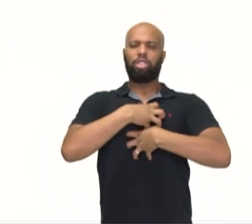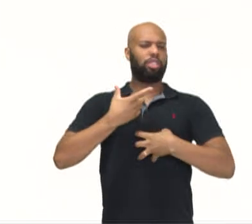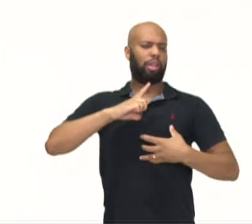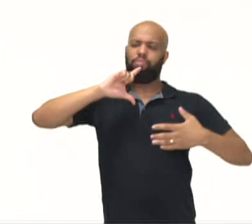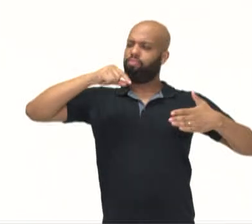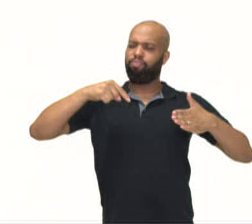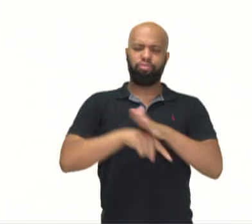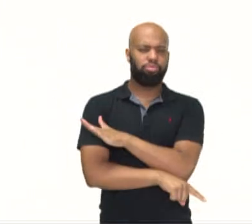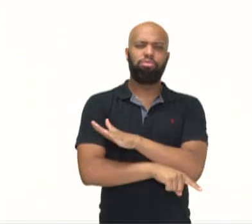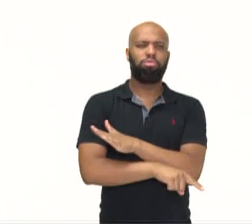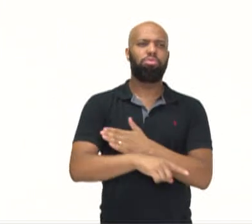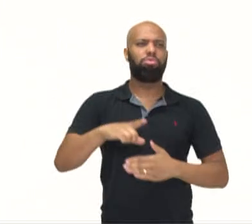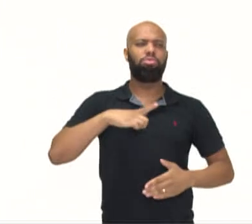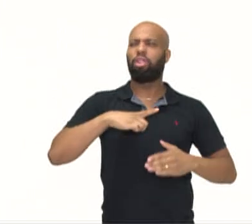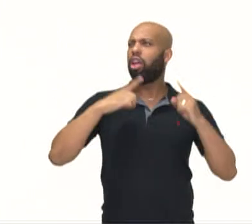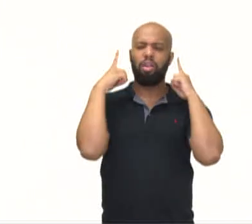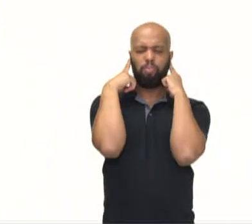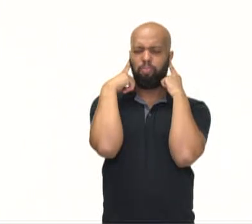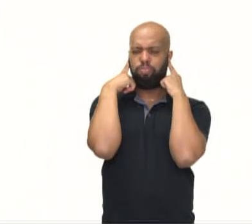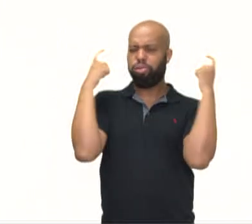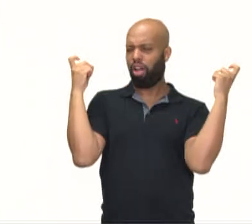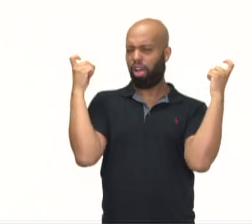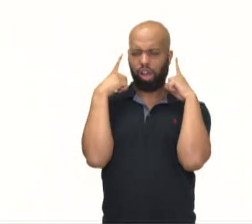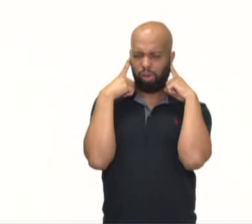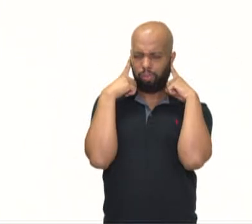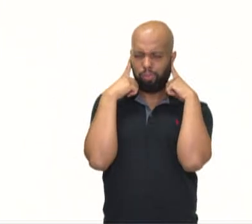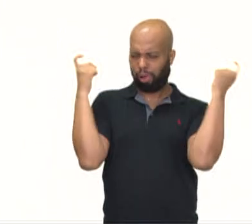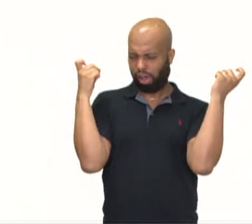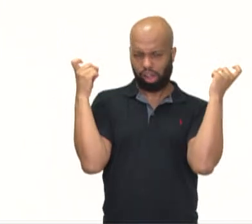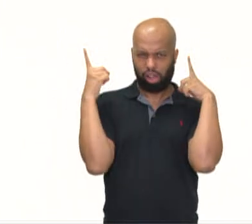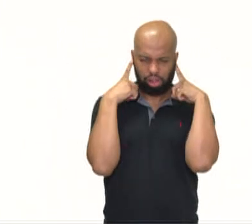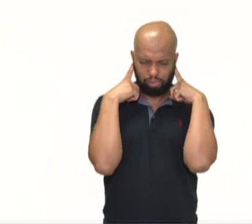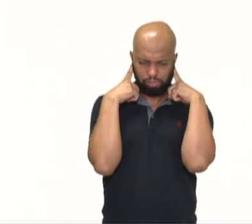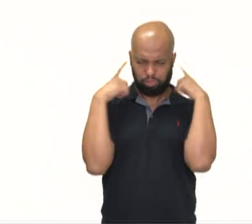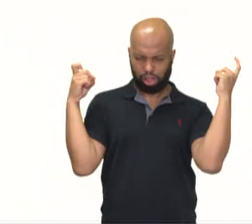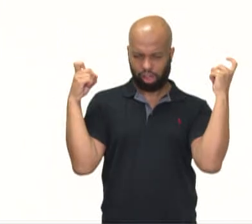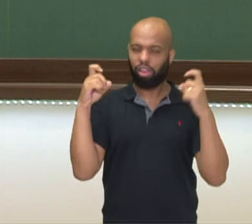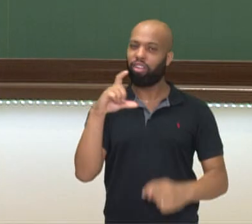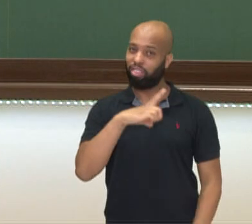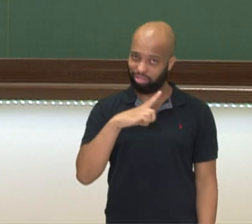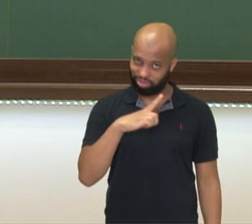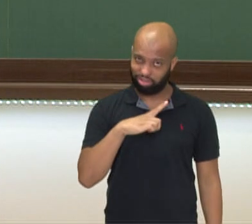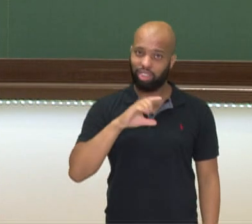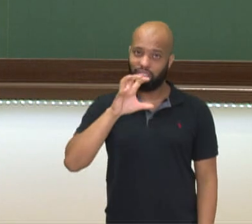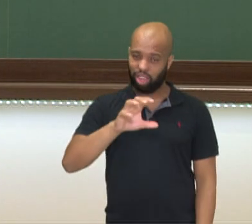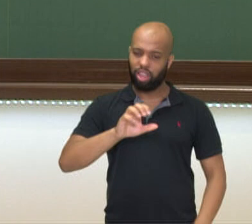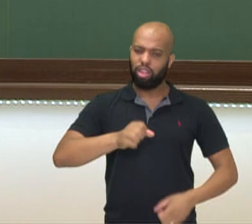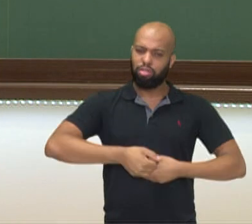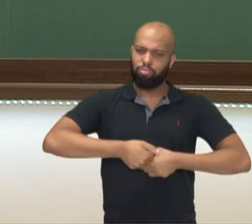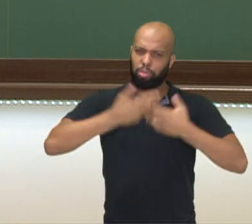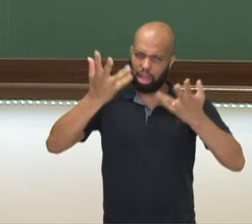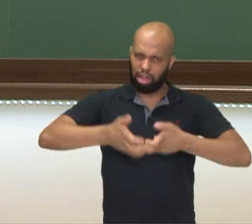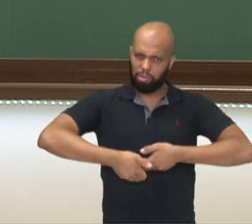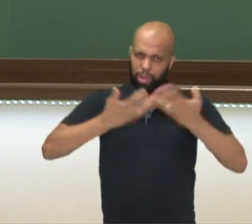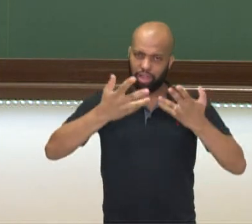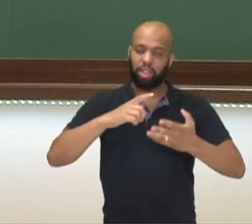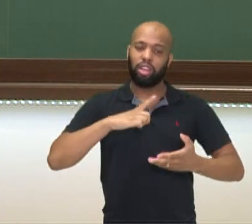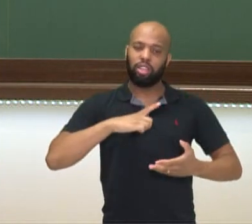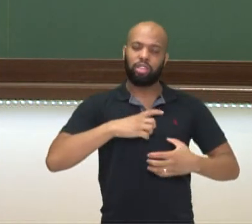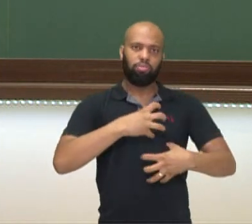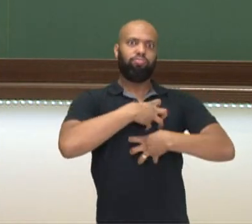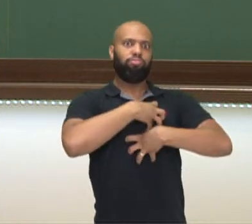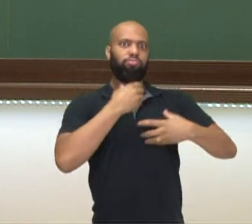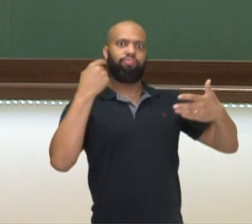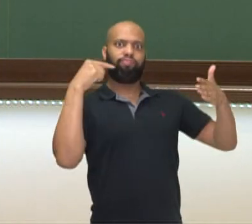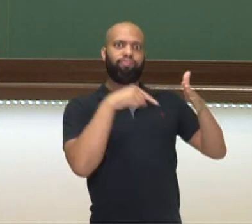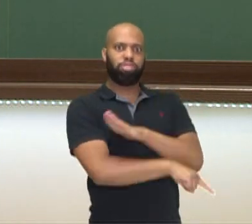intensa, dissonância extrema, melodias ásperas e angulosas. Então você tem os sentimentos mais